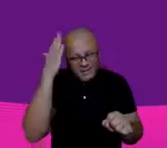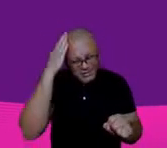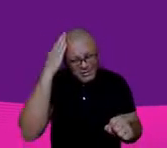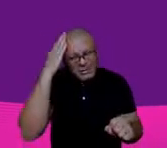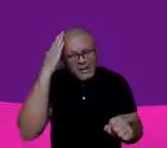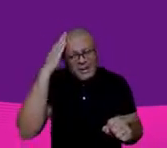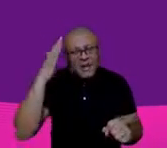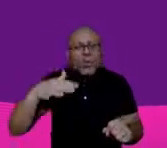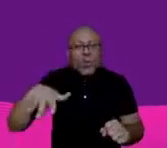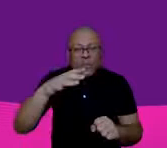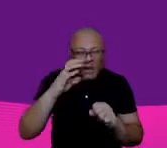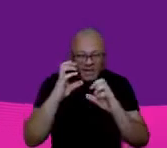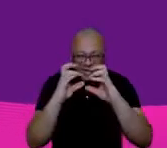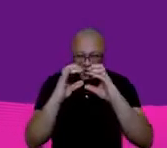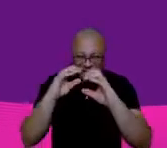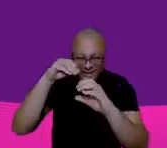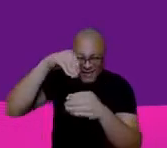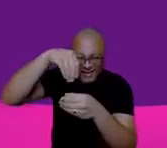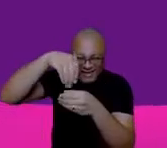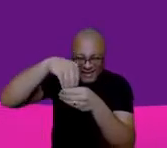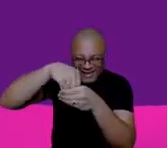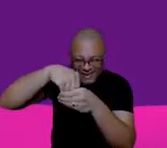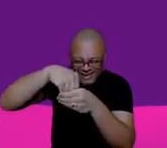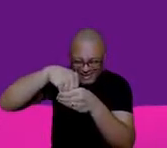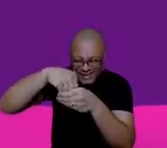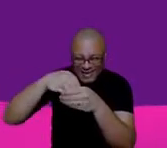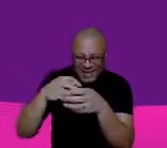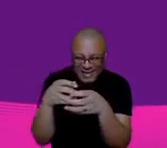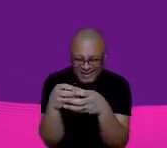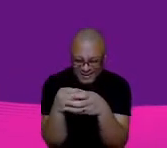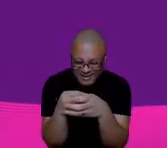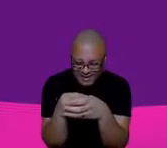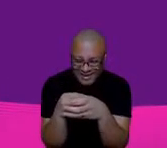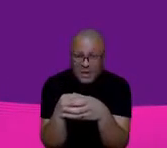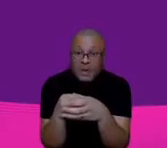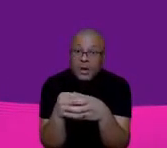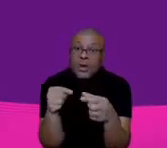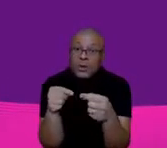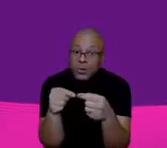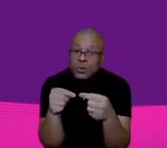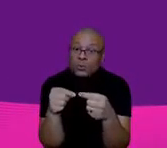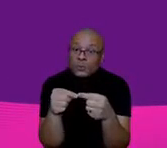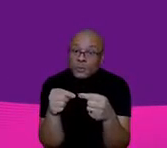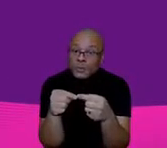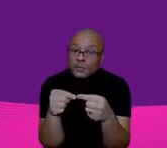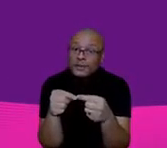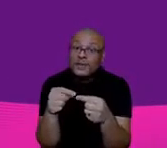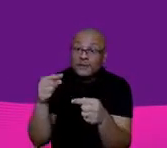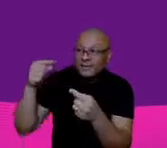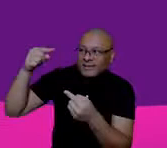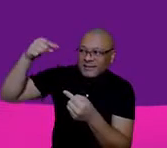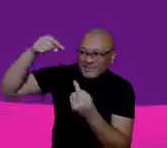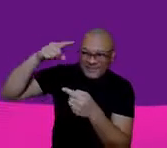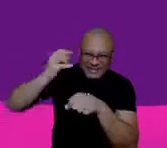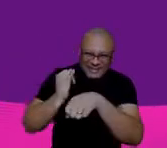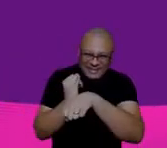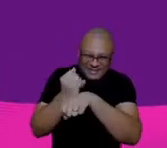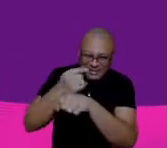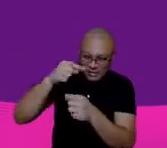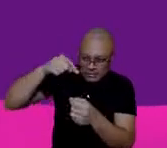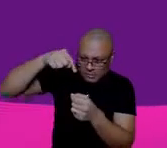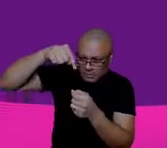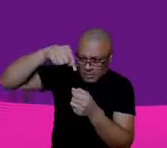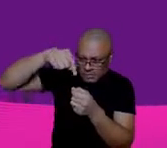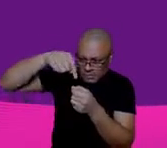e anterior ao globo pálido interno, que é um alvo para o Parkinson. Então, hoje, com os eletrodos maiores, eu consigo, com uma trajetória só, pegar